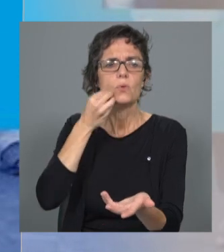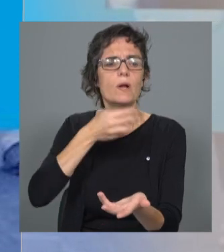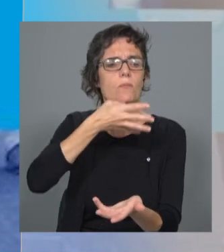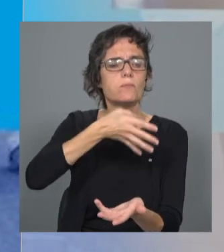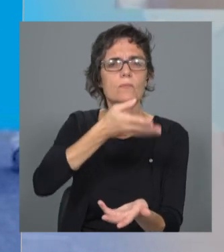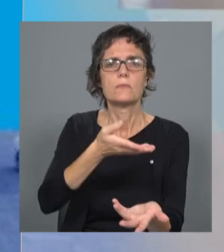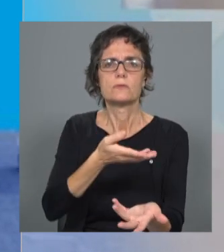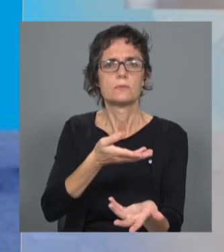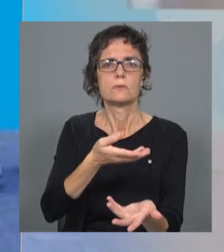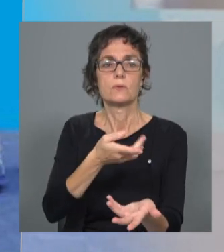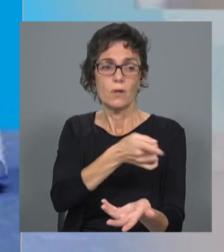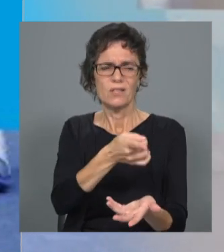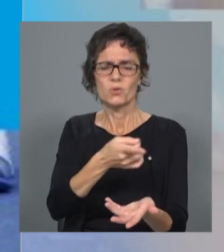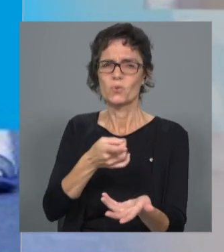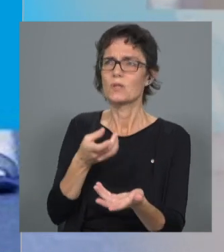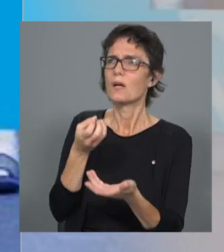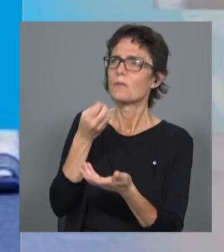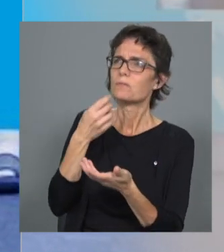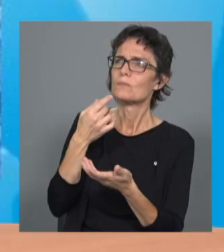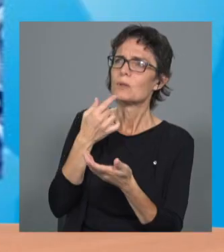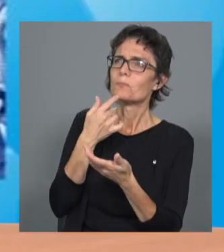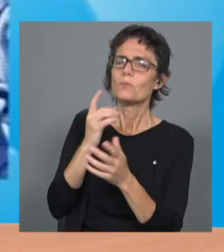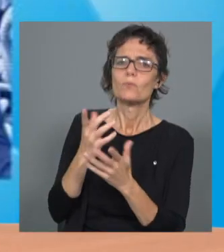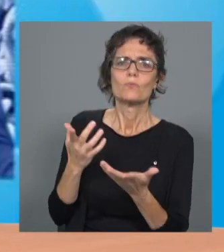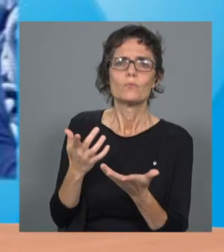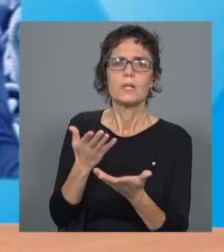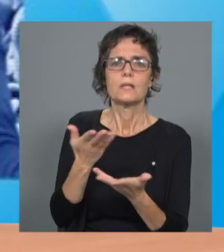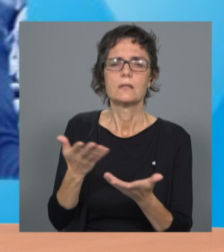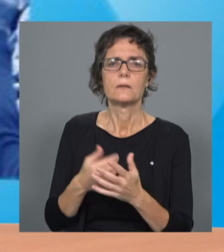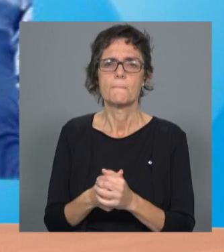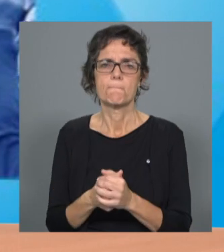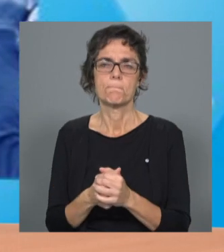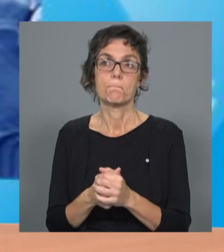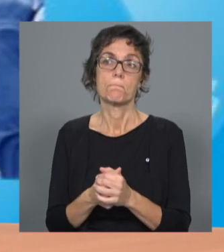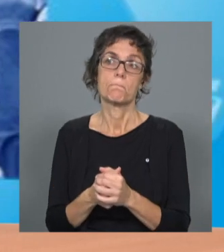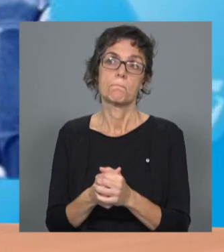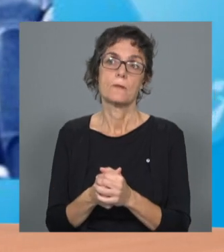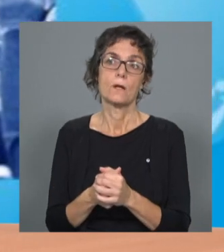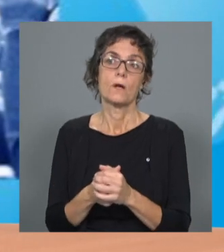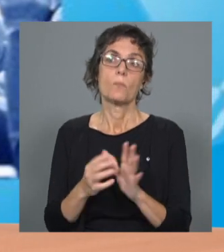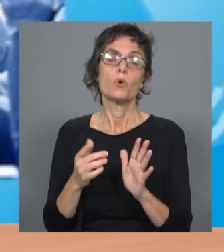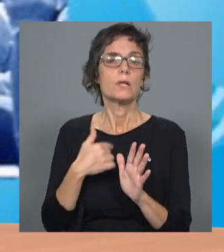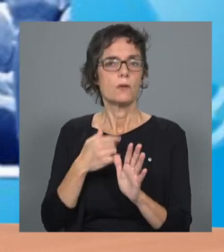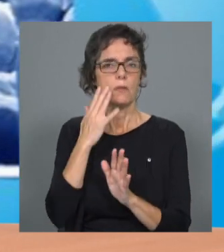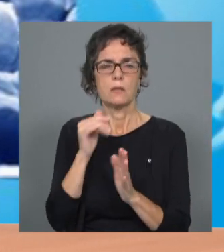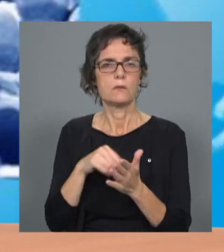integraram estes acontecimentos? Eu sou muito... Nestas coisas eu procuro ser muito racional.